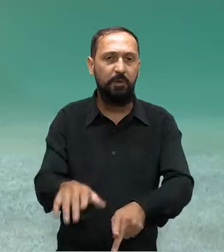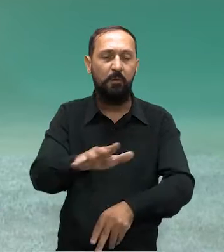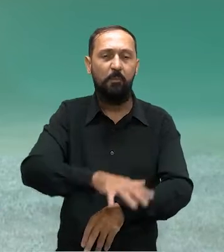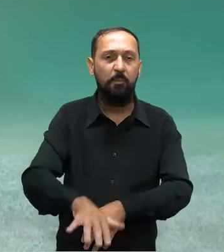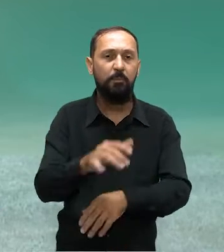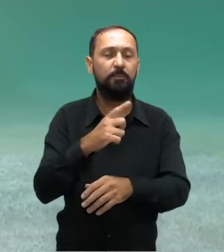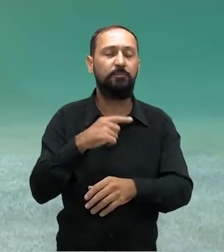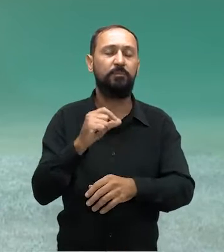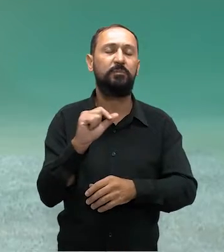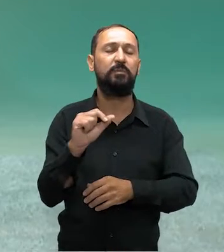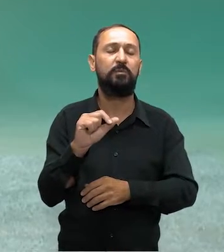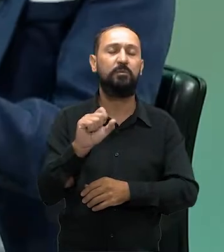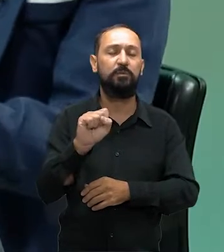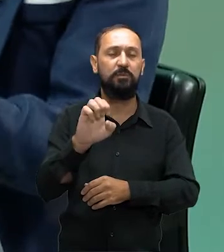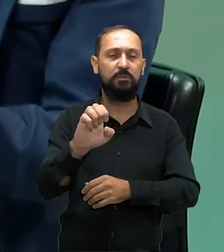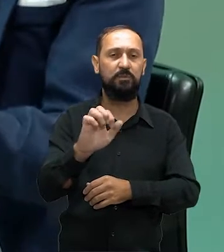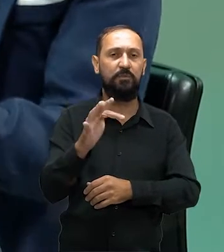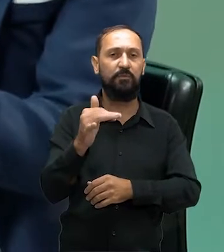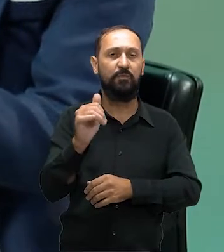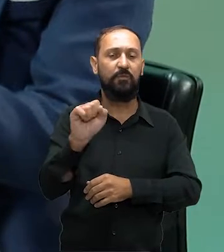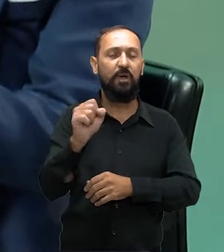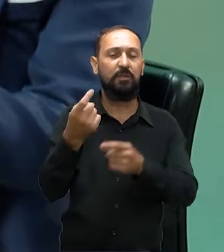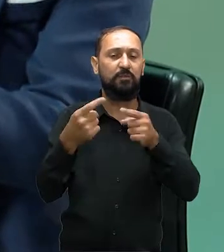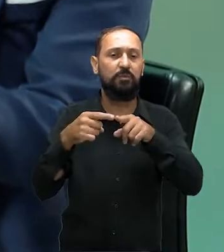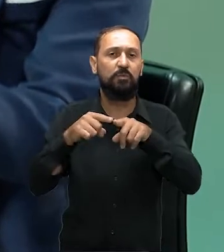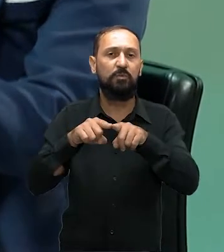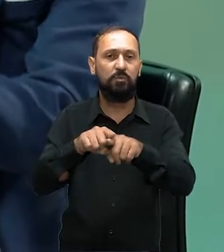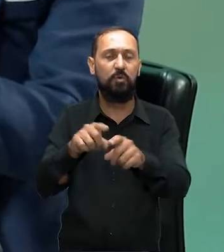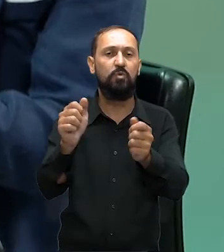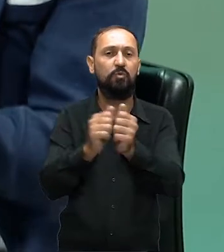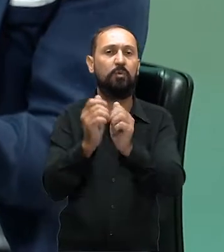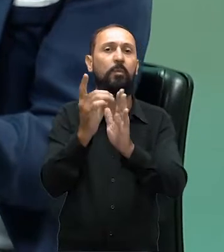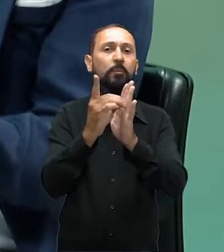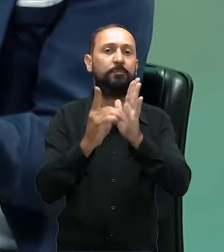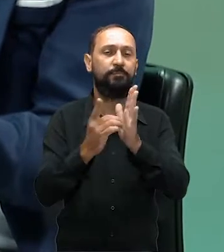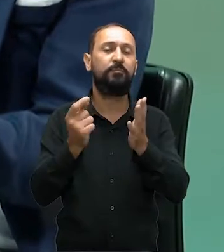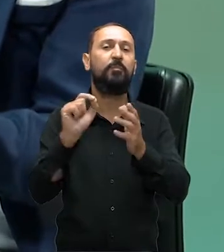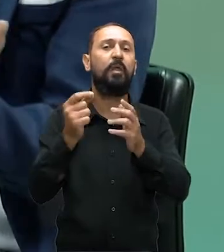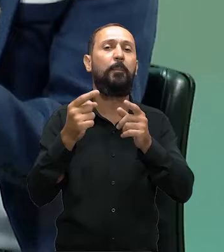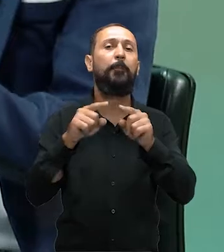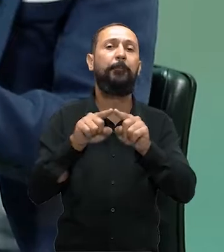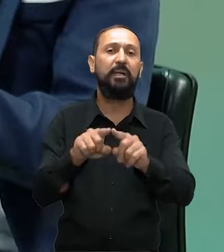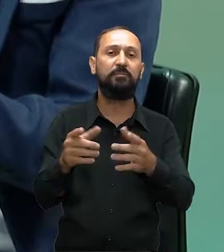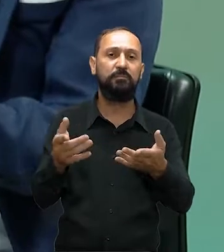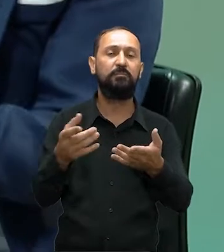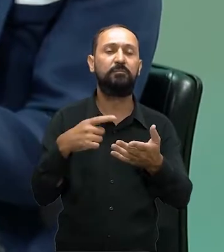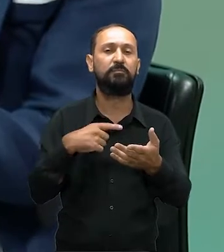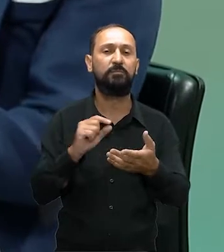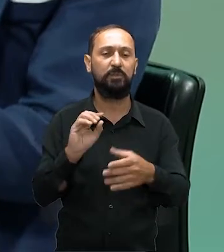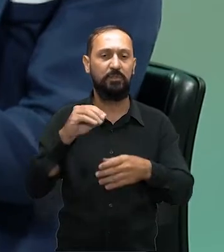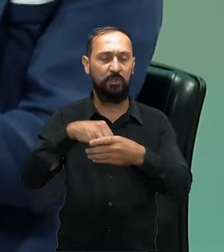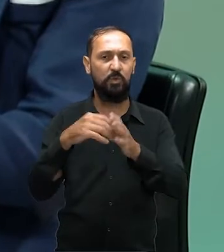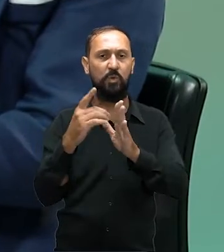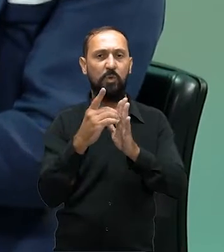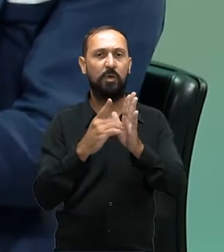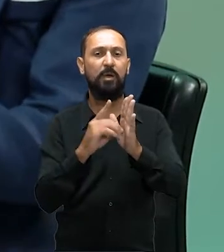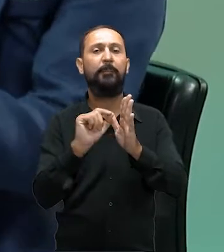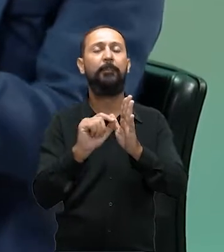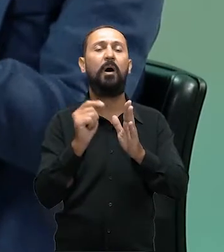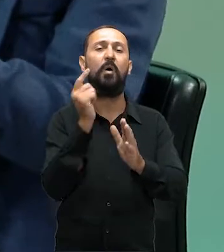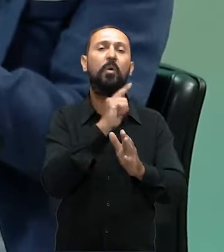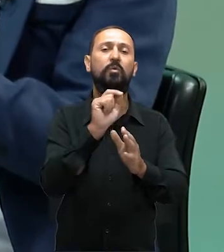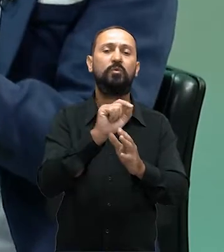rede pública. Então, a Cefaz e SED são co-irmãs nesse decreto. Então, é uma parceria desse